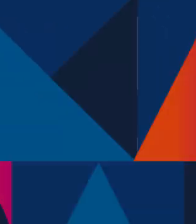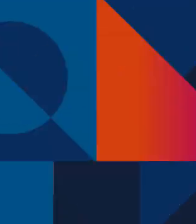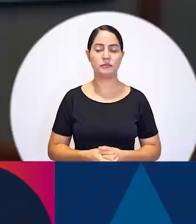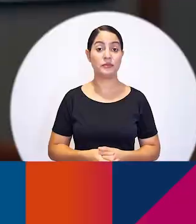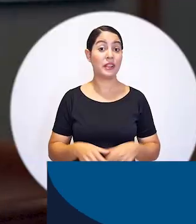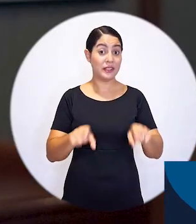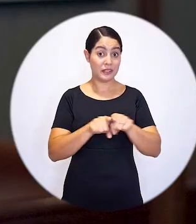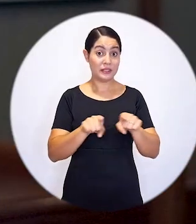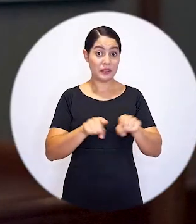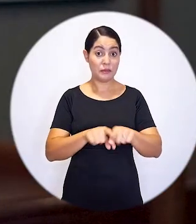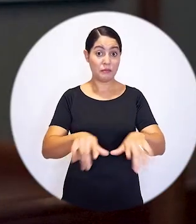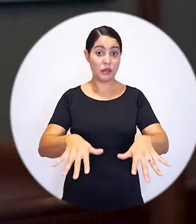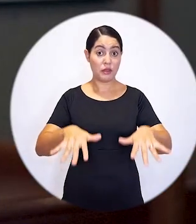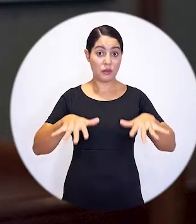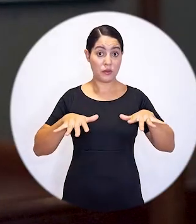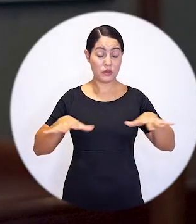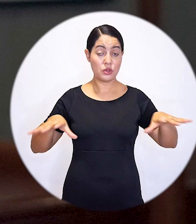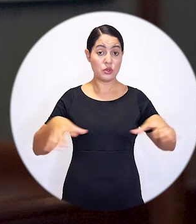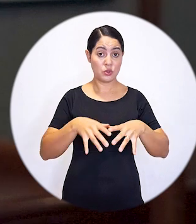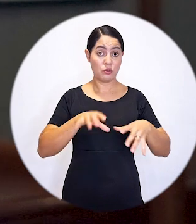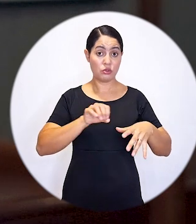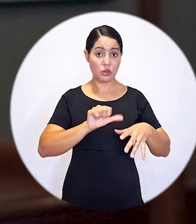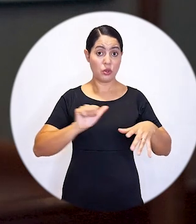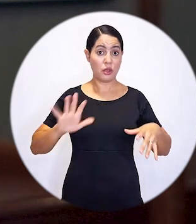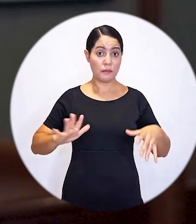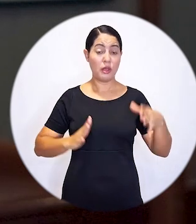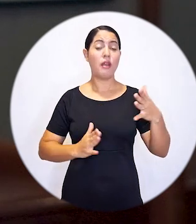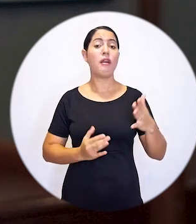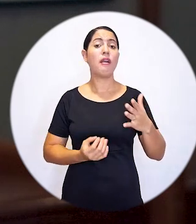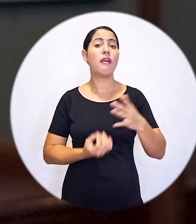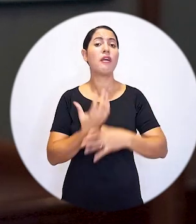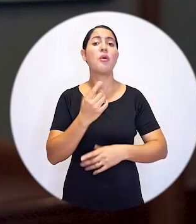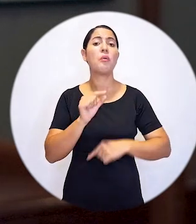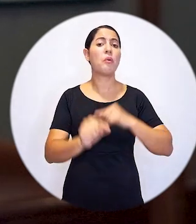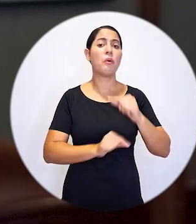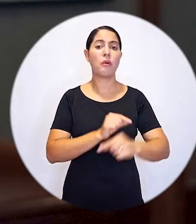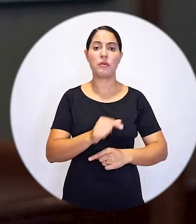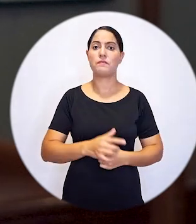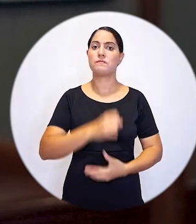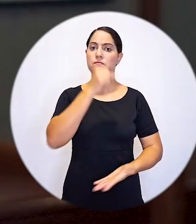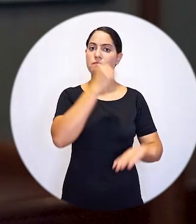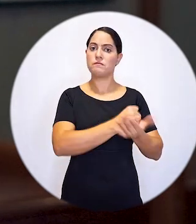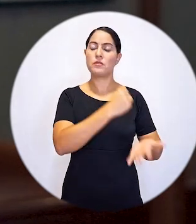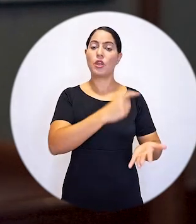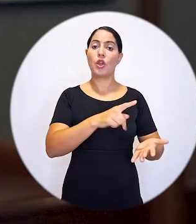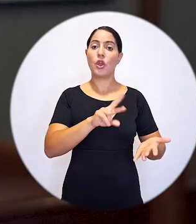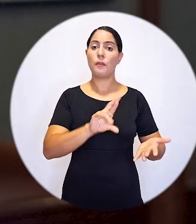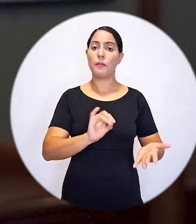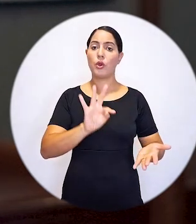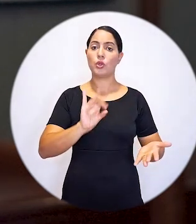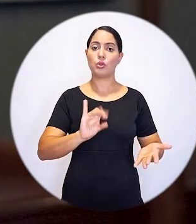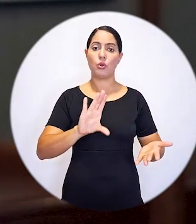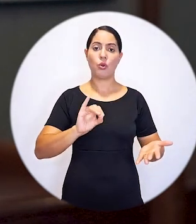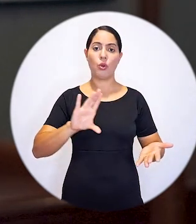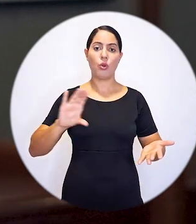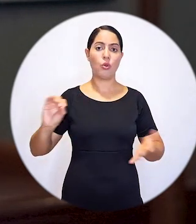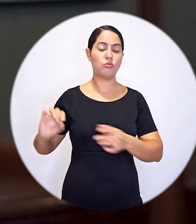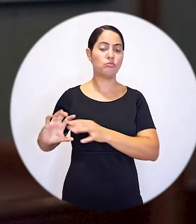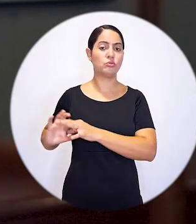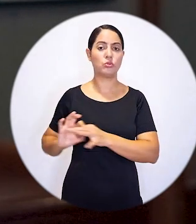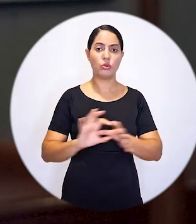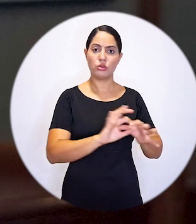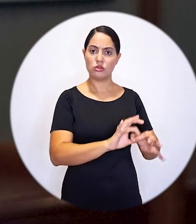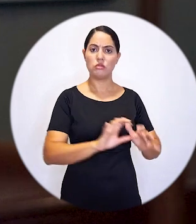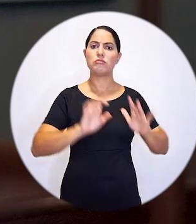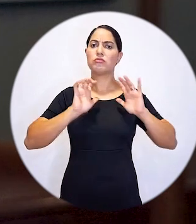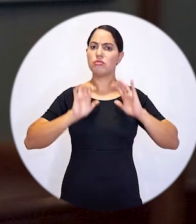proposição. Também foi aprovada pelo Conselho Federal da Ordem a criação de protocolo para julgamento de processo ético-disciplinar